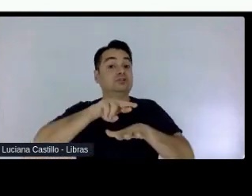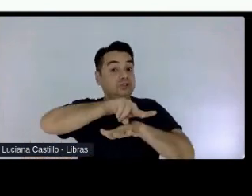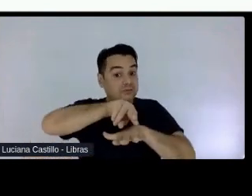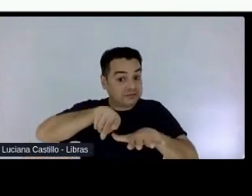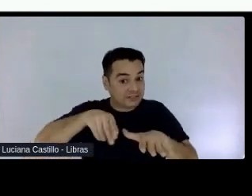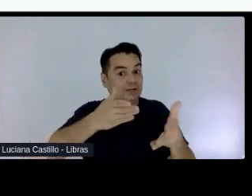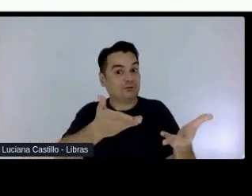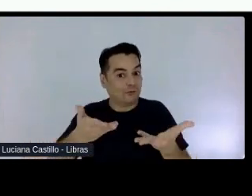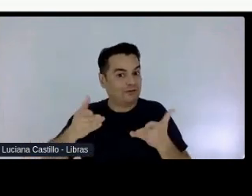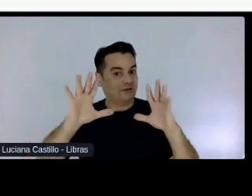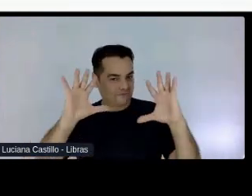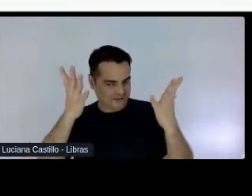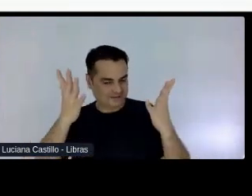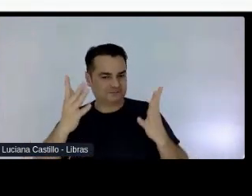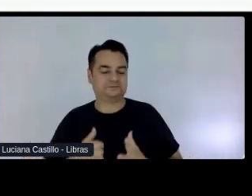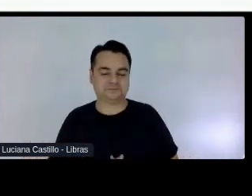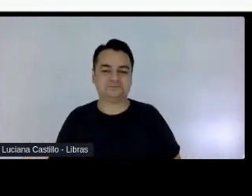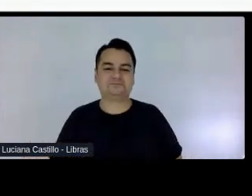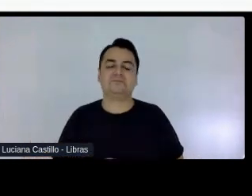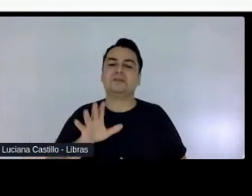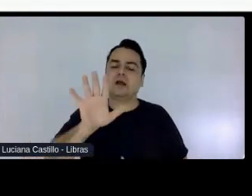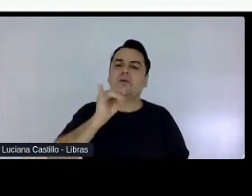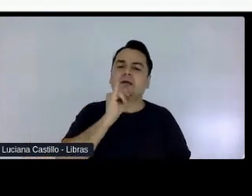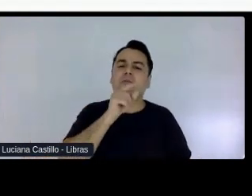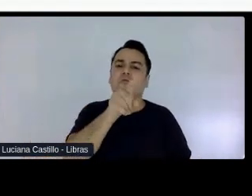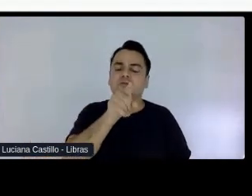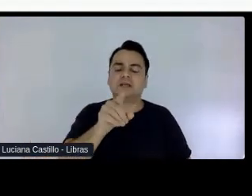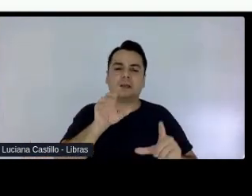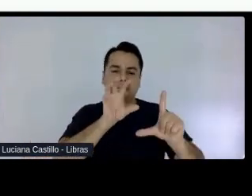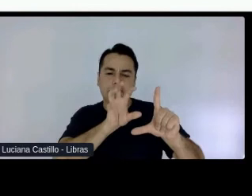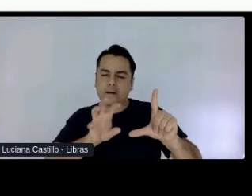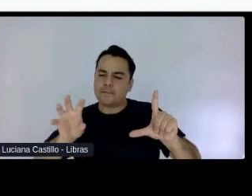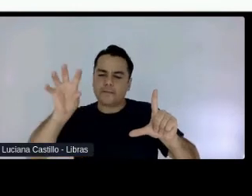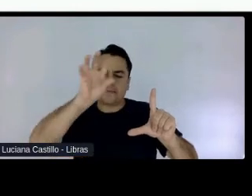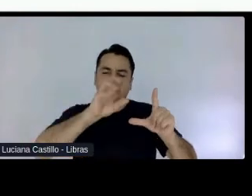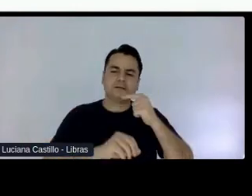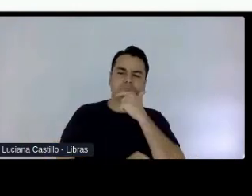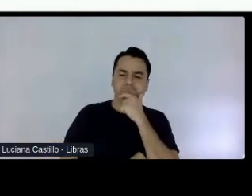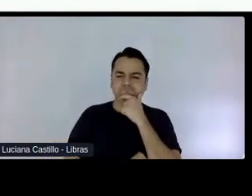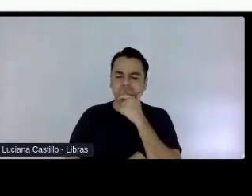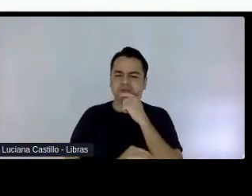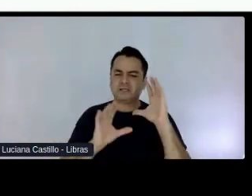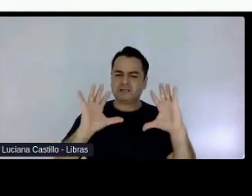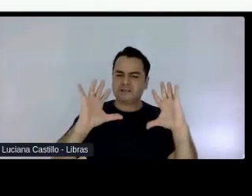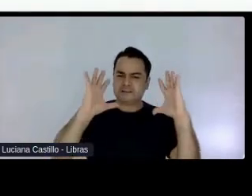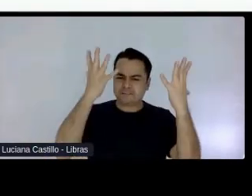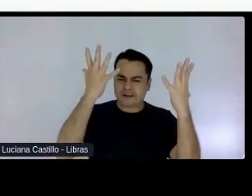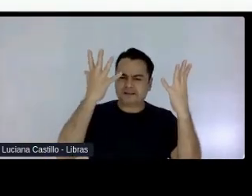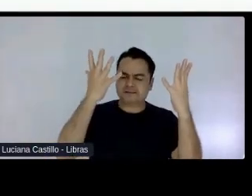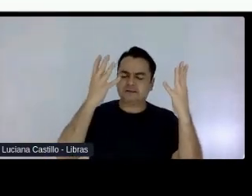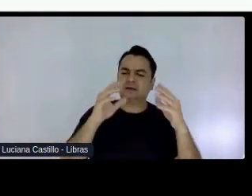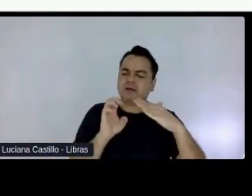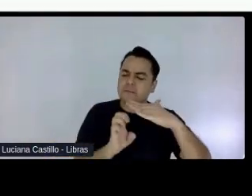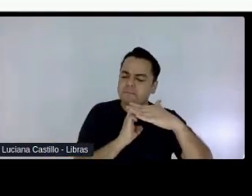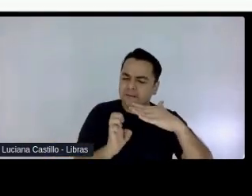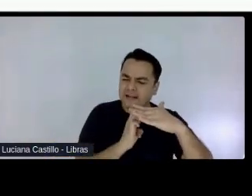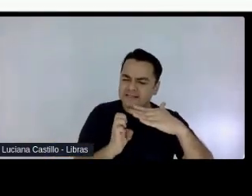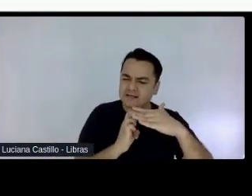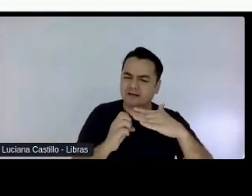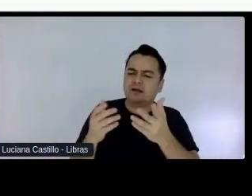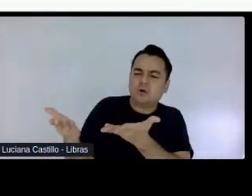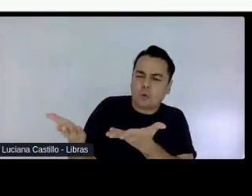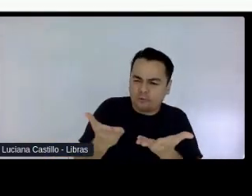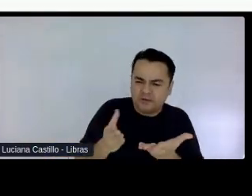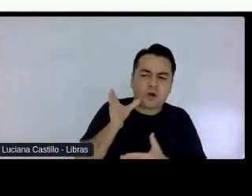o dashboard de diversidade, a empresa ter noção se ela está convidando para a festa ou não. Então, se ela tem essa representatividade